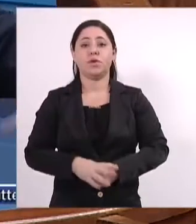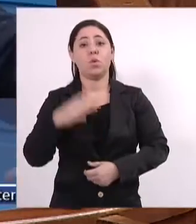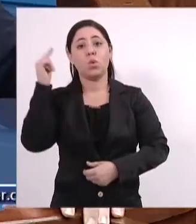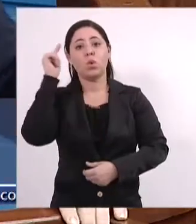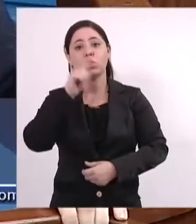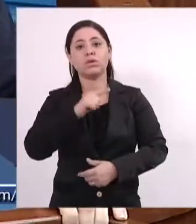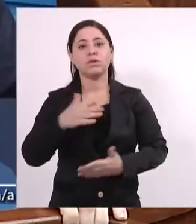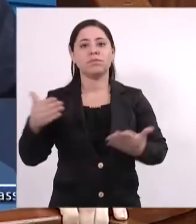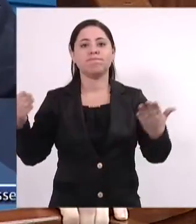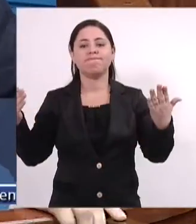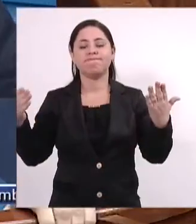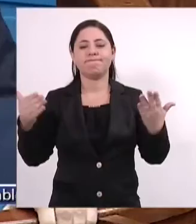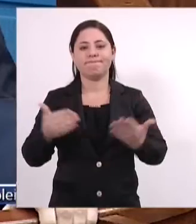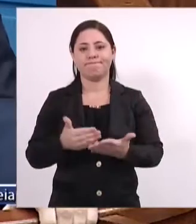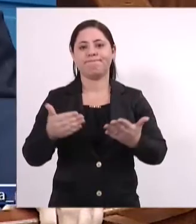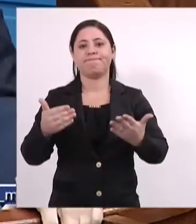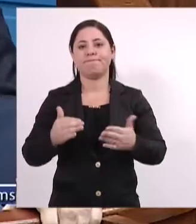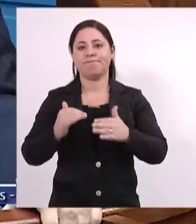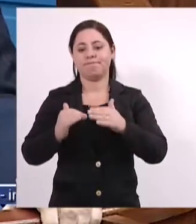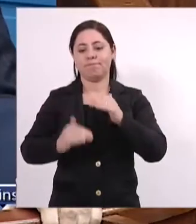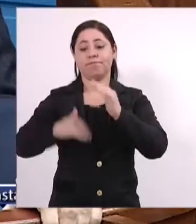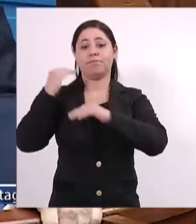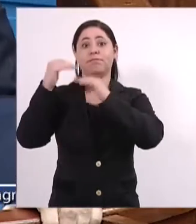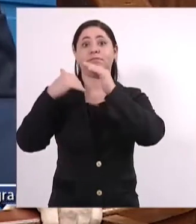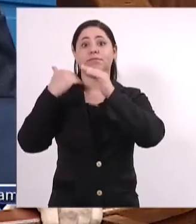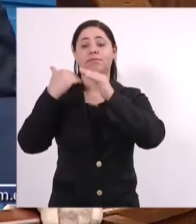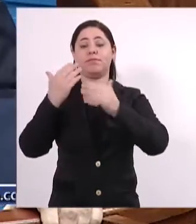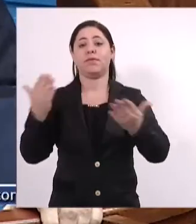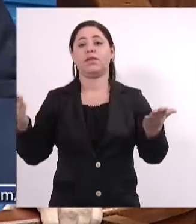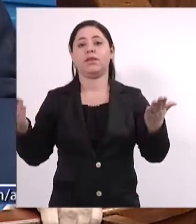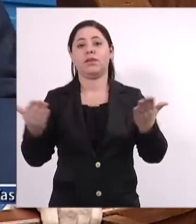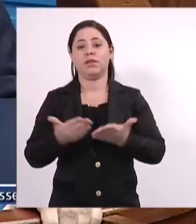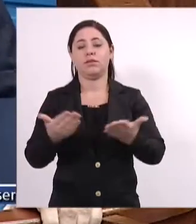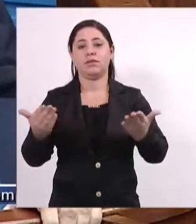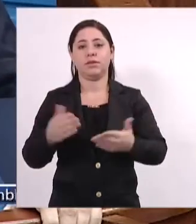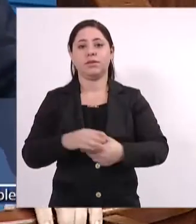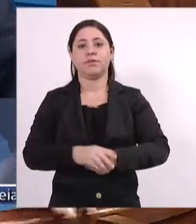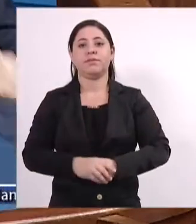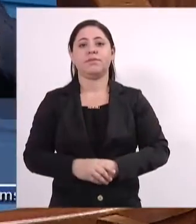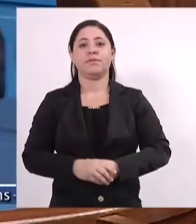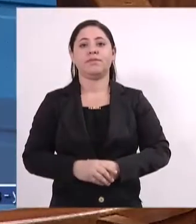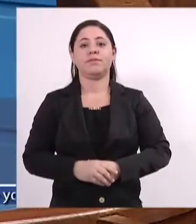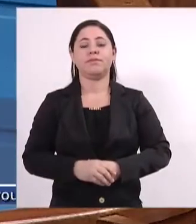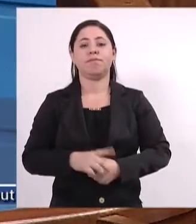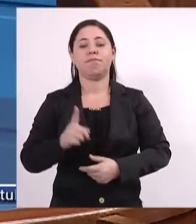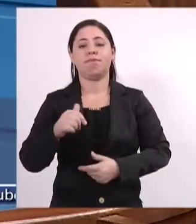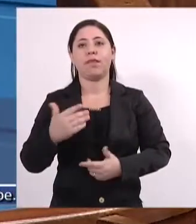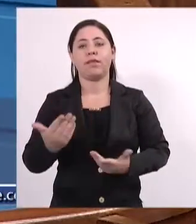conseguimos, então, que avançasse. Agora,